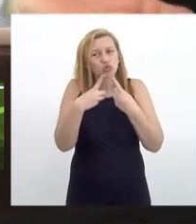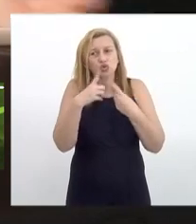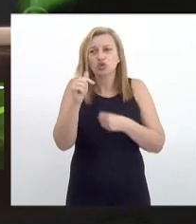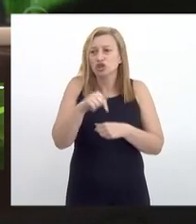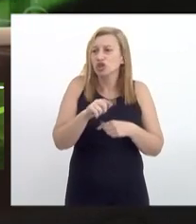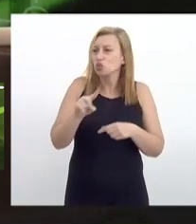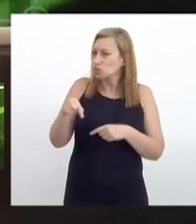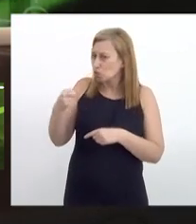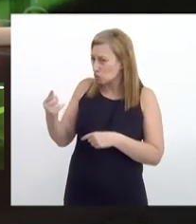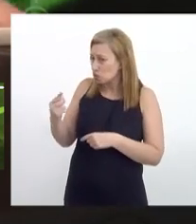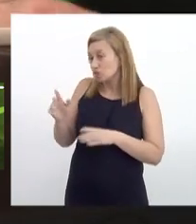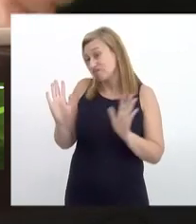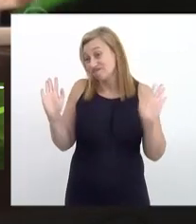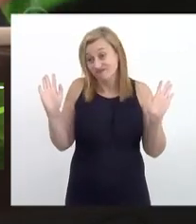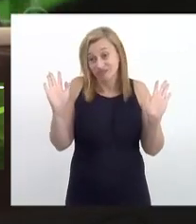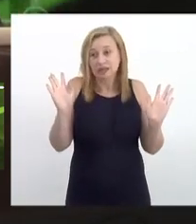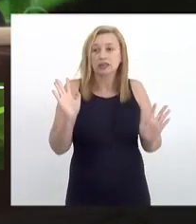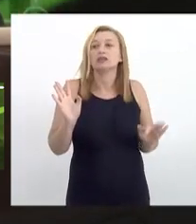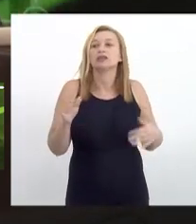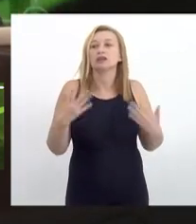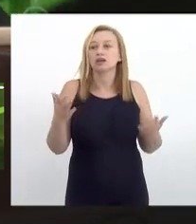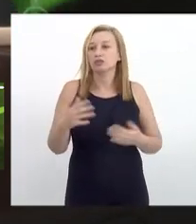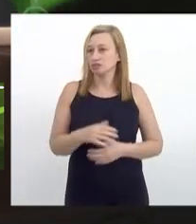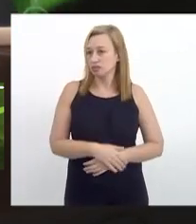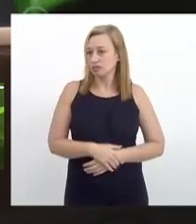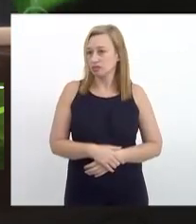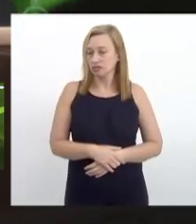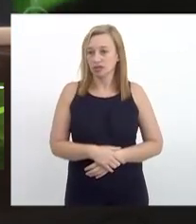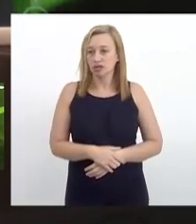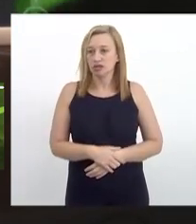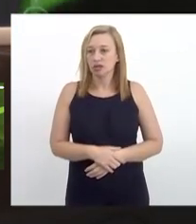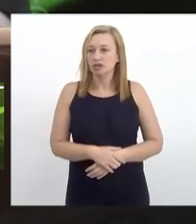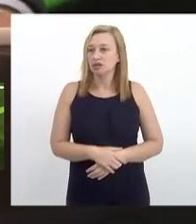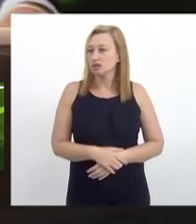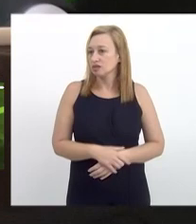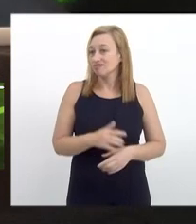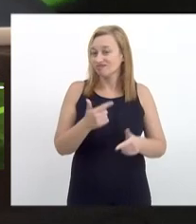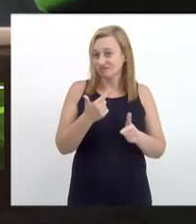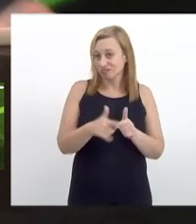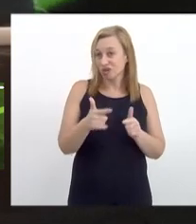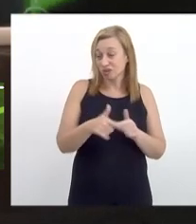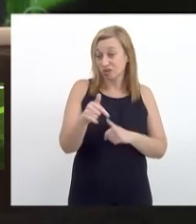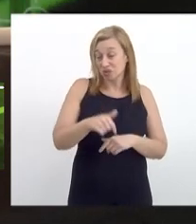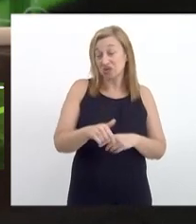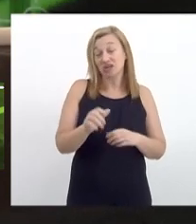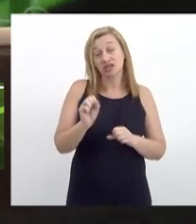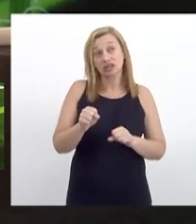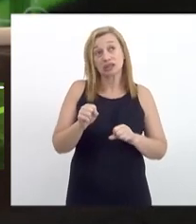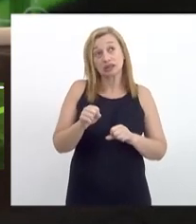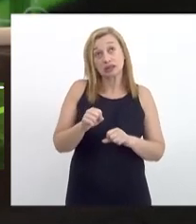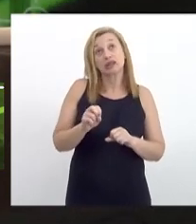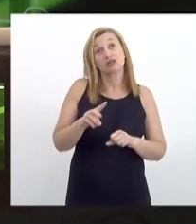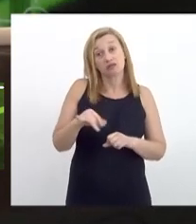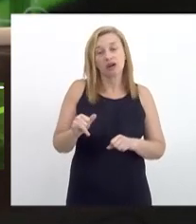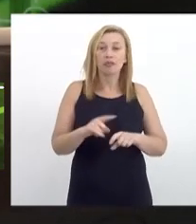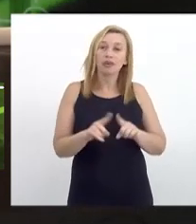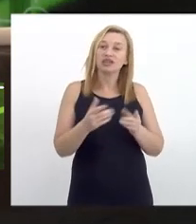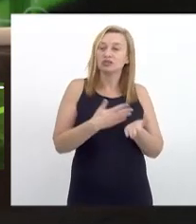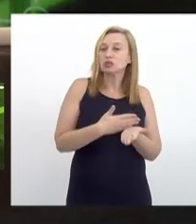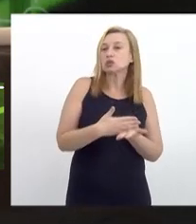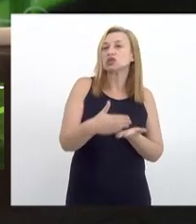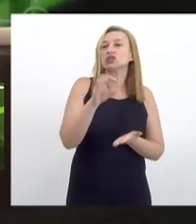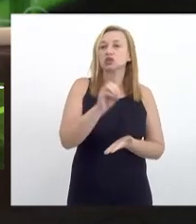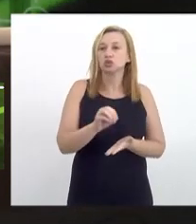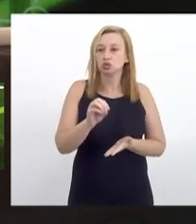o resto mais então então é vai dar mais trabalho agora vai mas nós estamos ainda no início de outubro tem